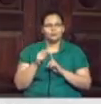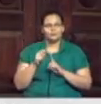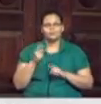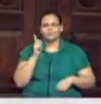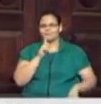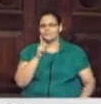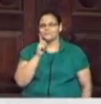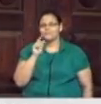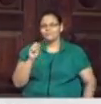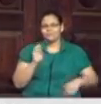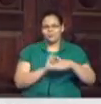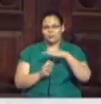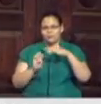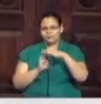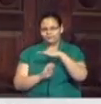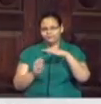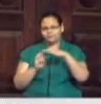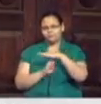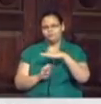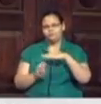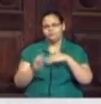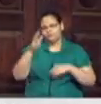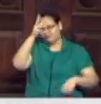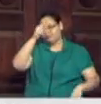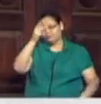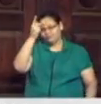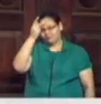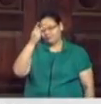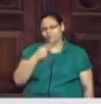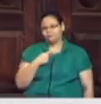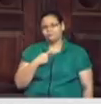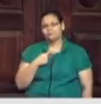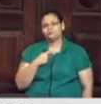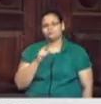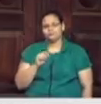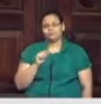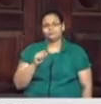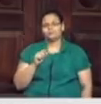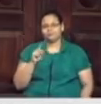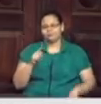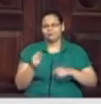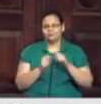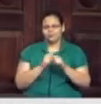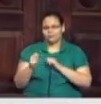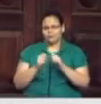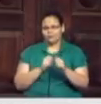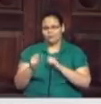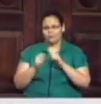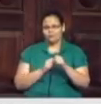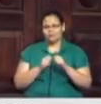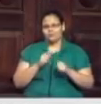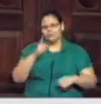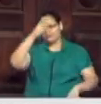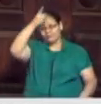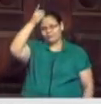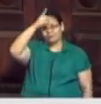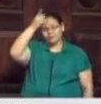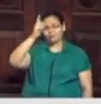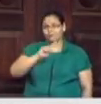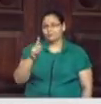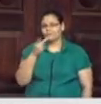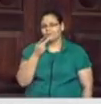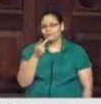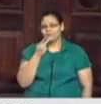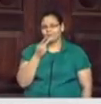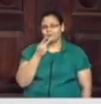microempreendedores individuais, se a gente contar pontos de cultura no campo da chamada economia criativa. Portanto, não estamos falando